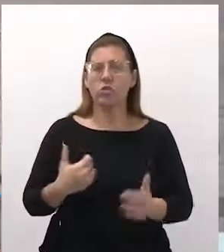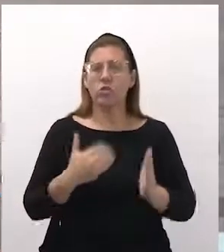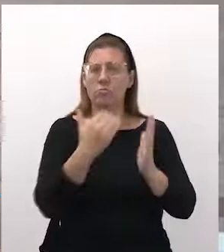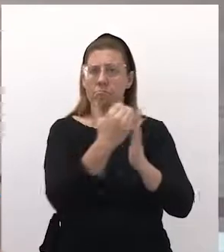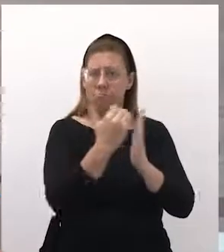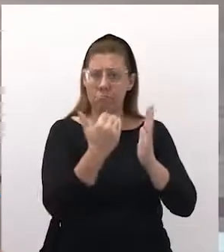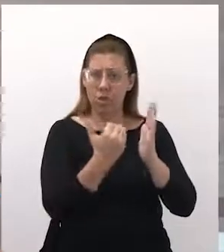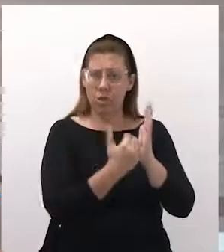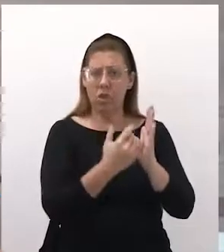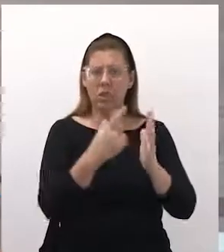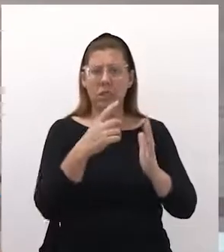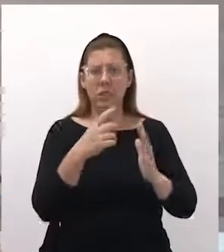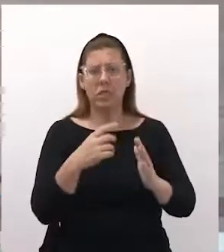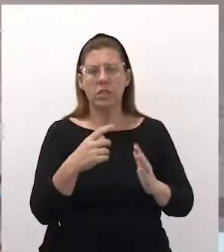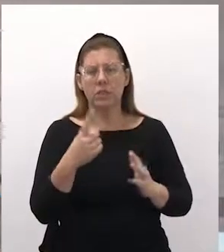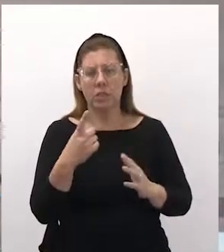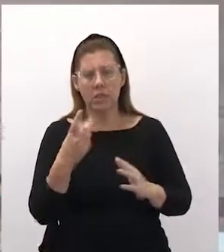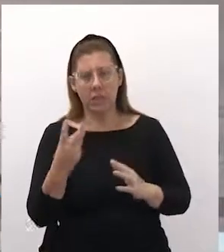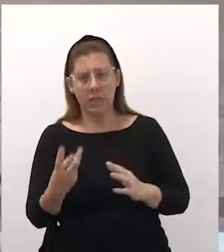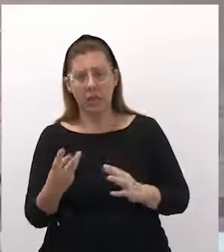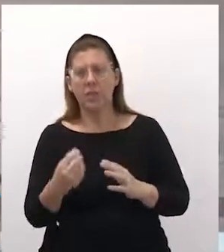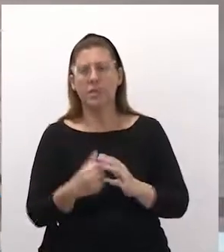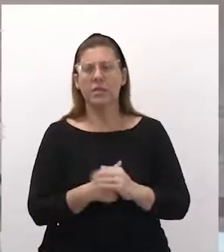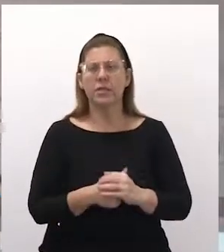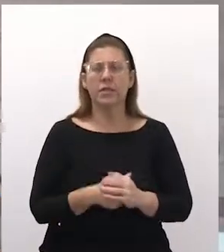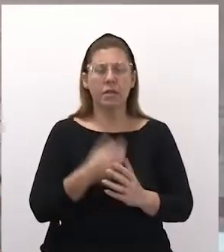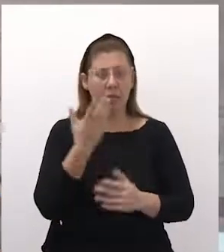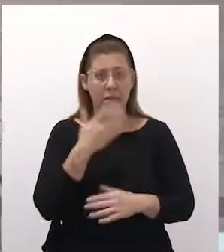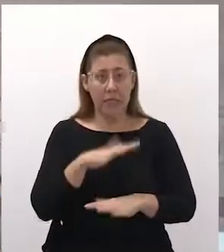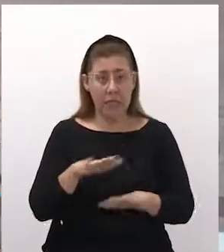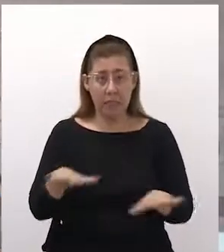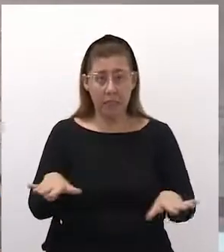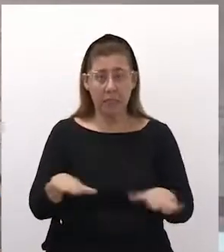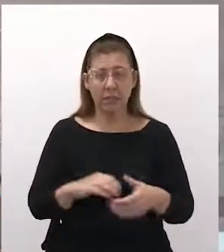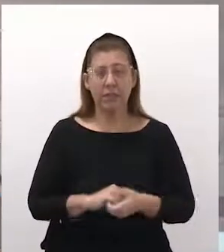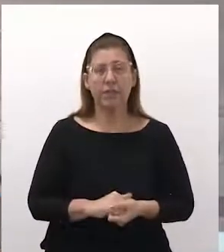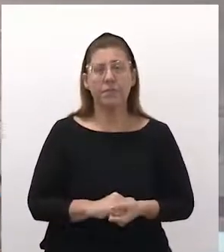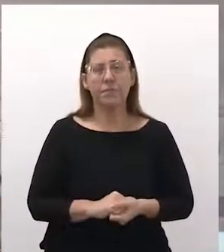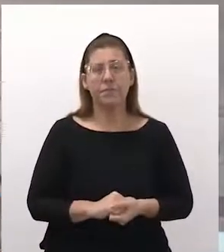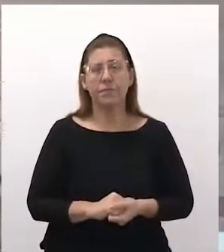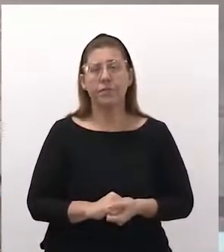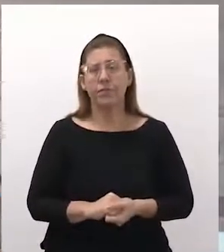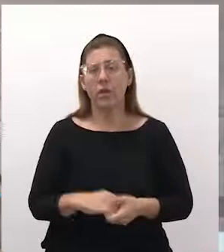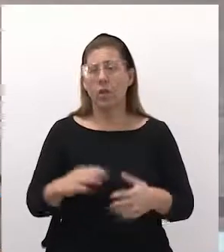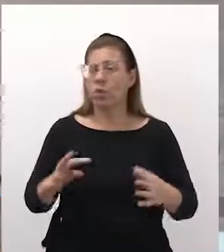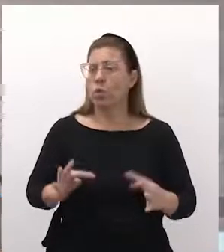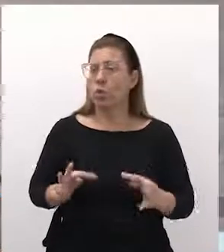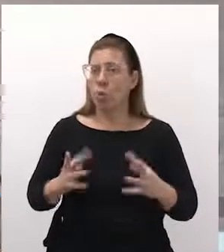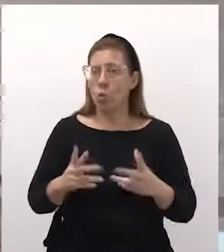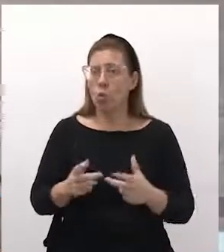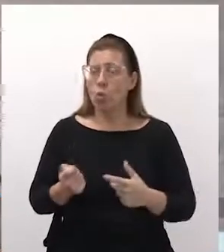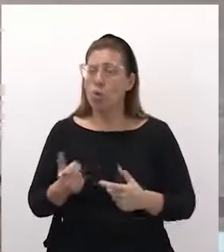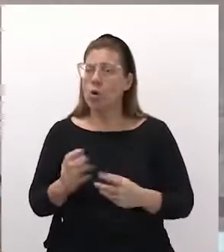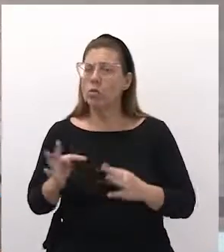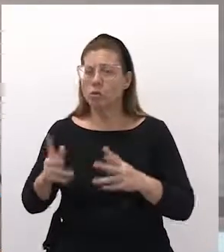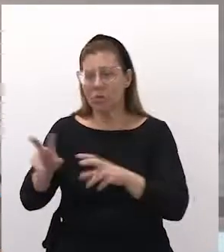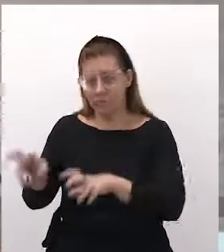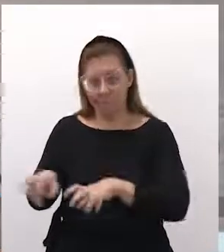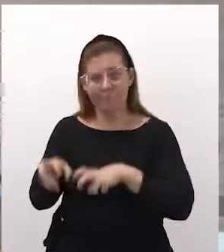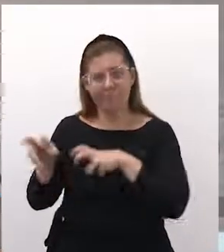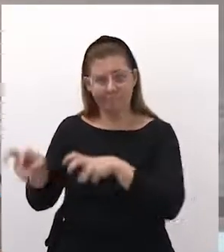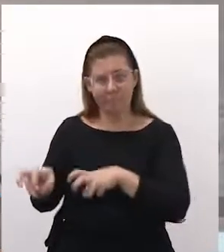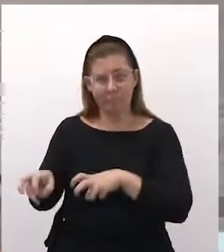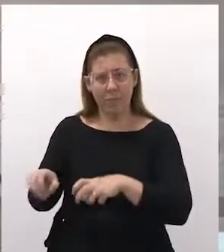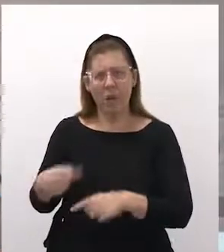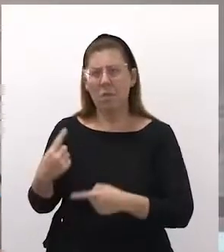anos, né, que são as idades menores, que é criança mesmo, a maioria vai estar no âmbito rural. E qual